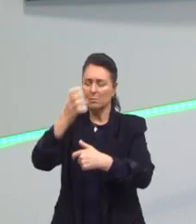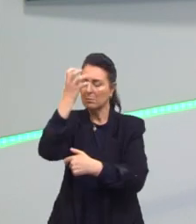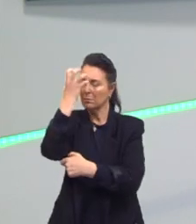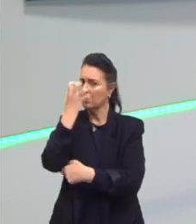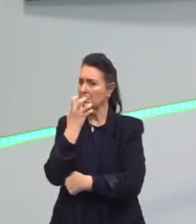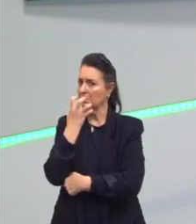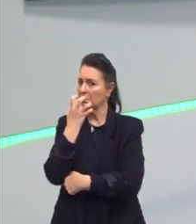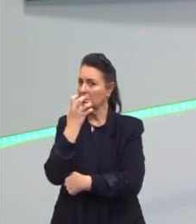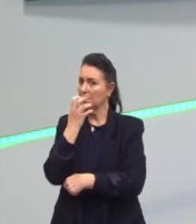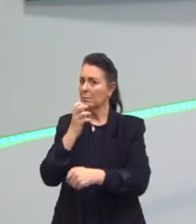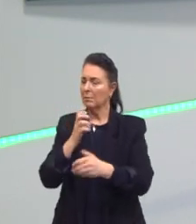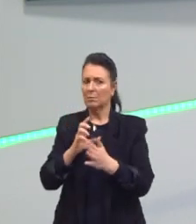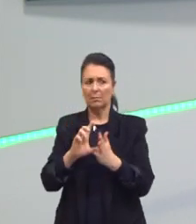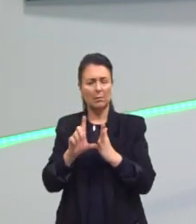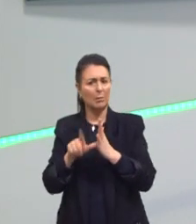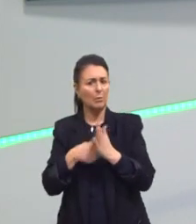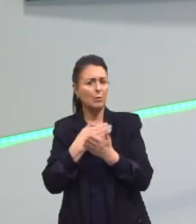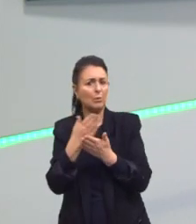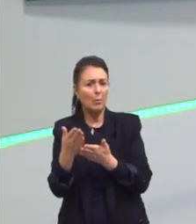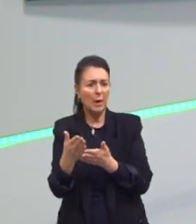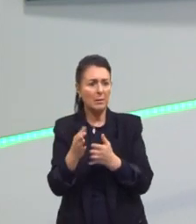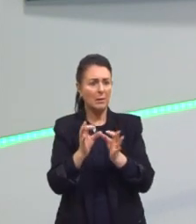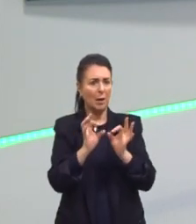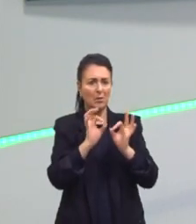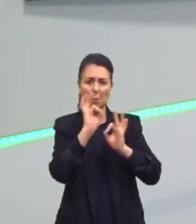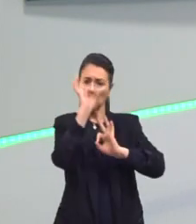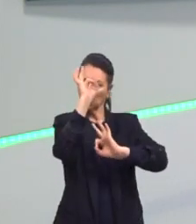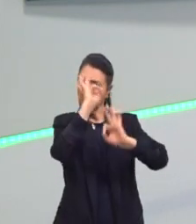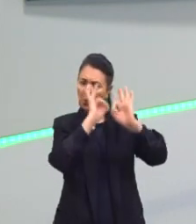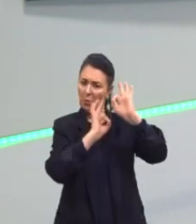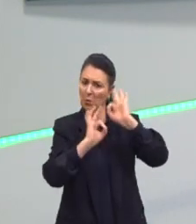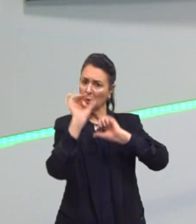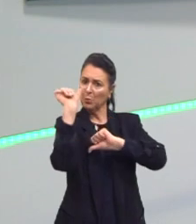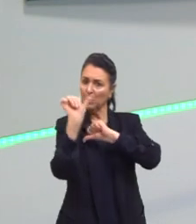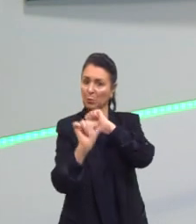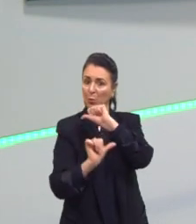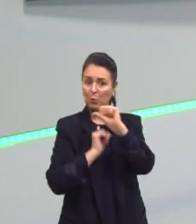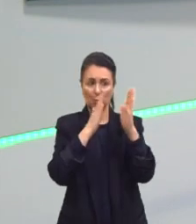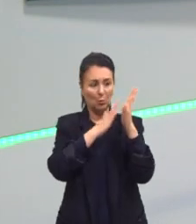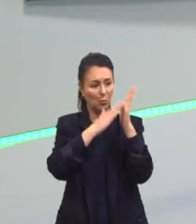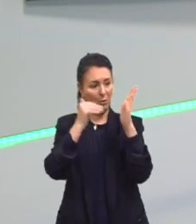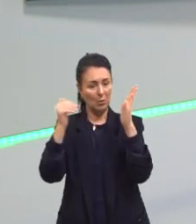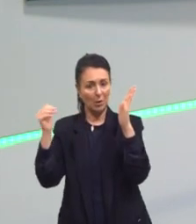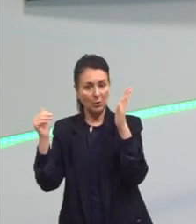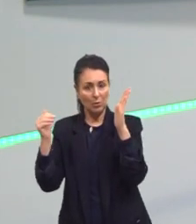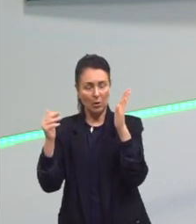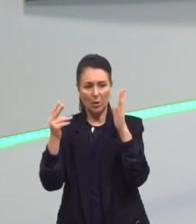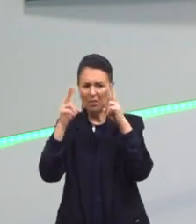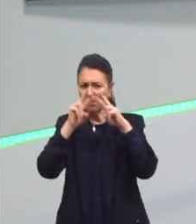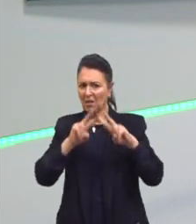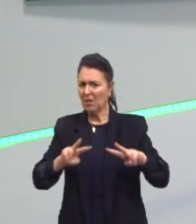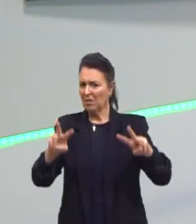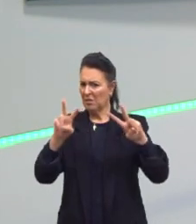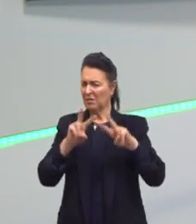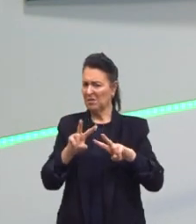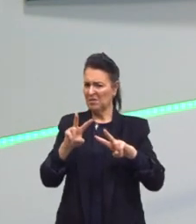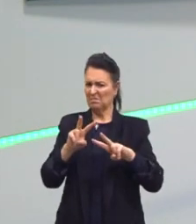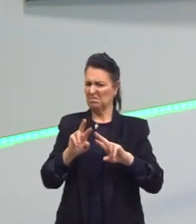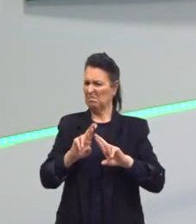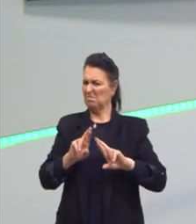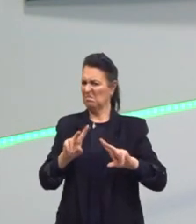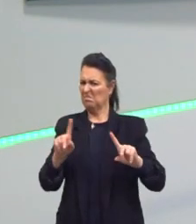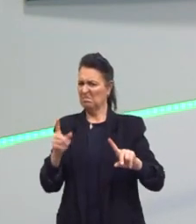E aí de repente chega esses adornos todos alterando a estética EA vista de maus olhos tá